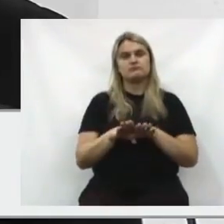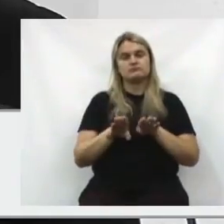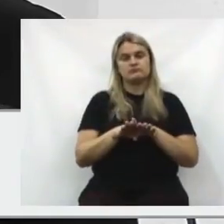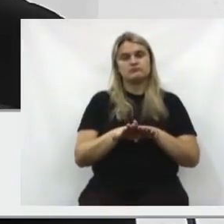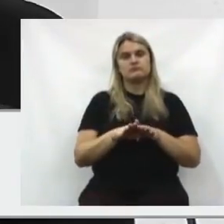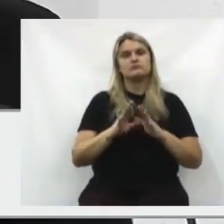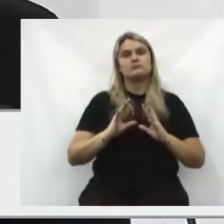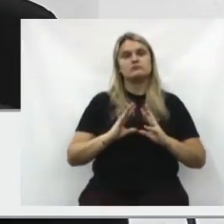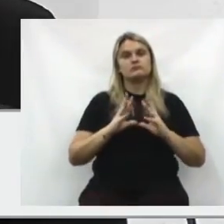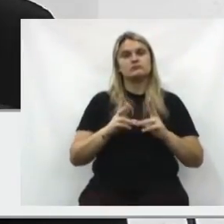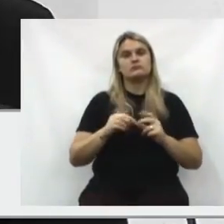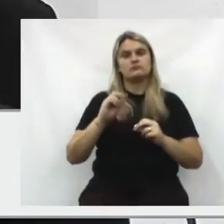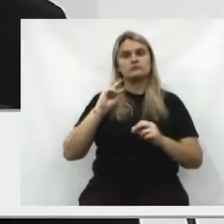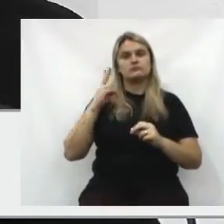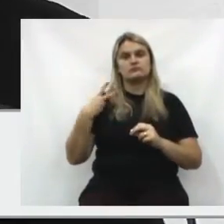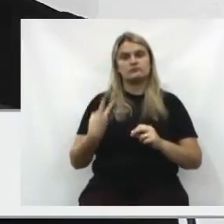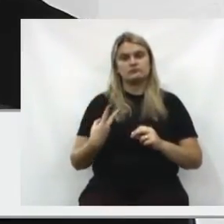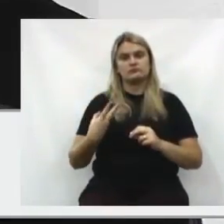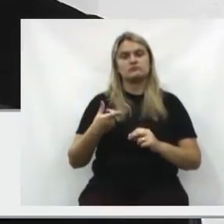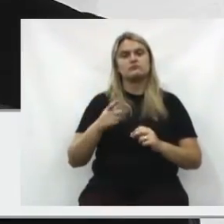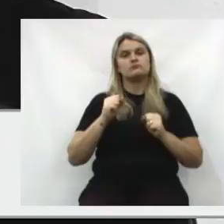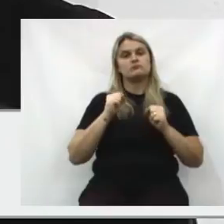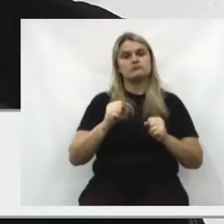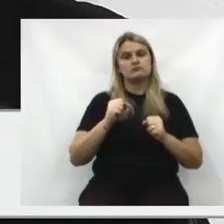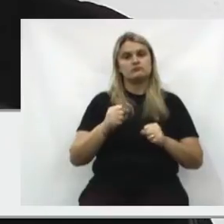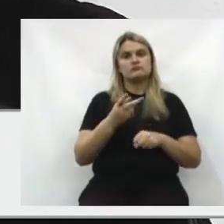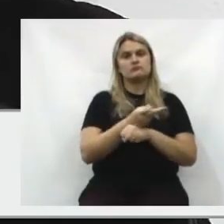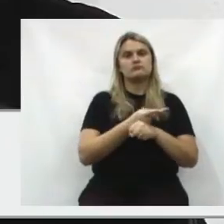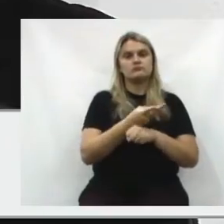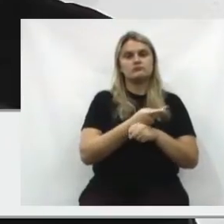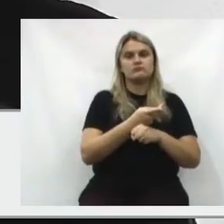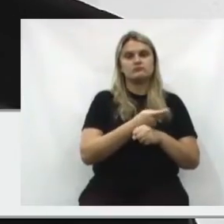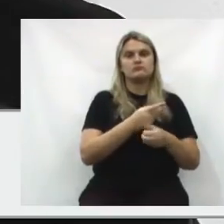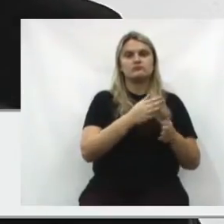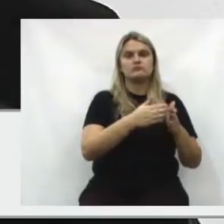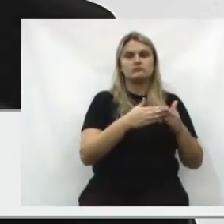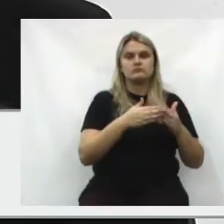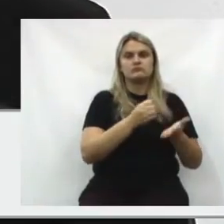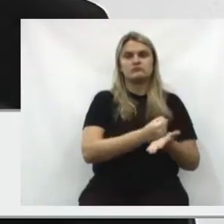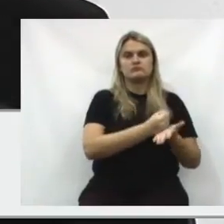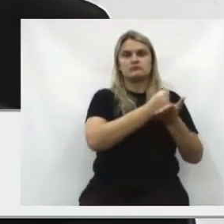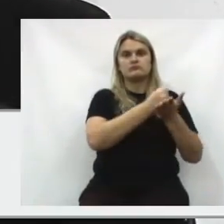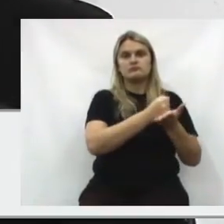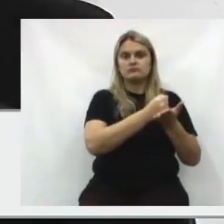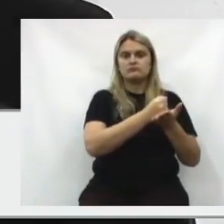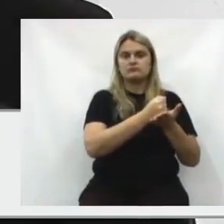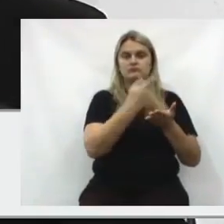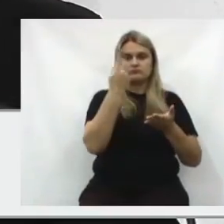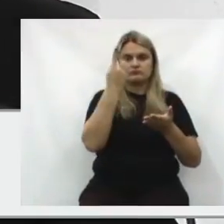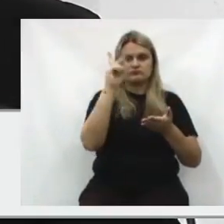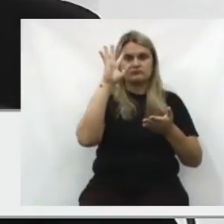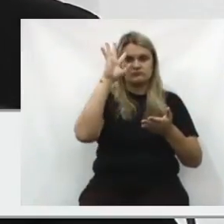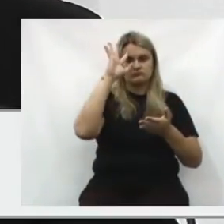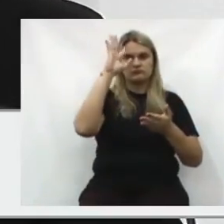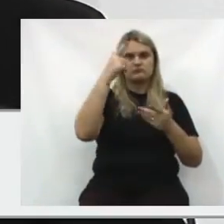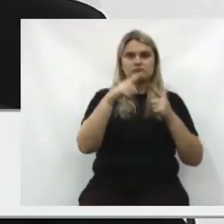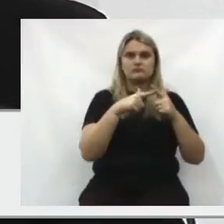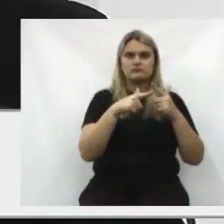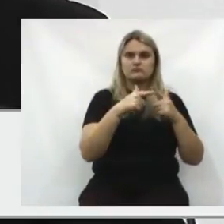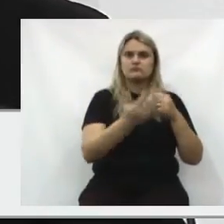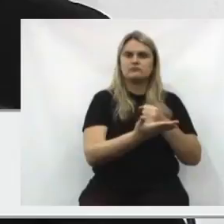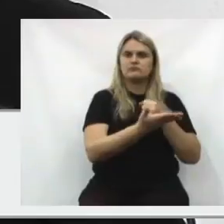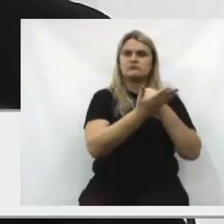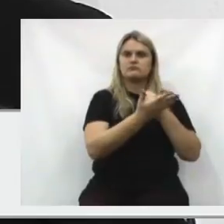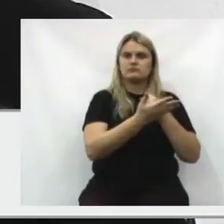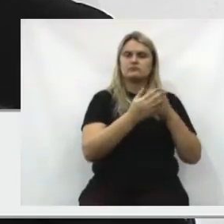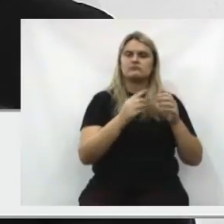bem representada também, e todos os vereadores vão poder recorrer a esta pessoa